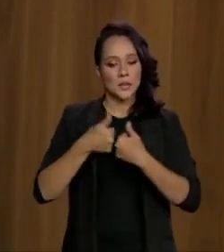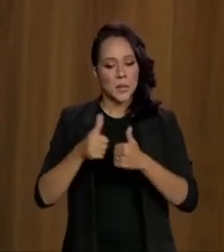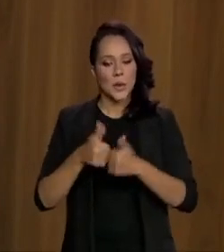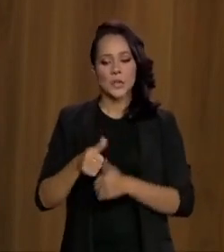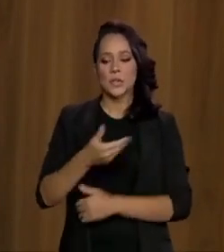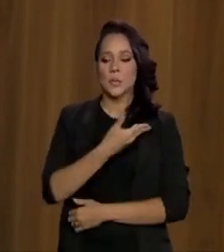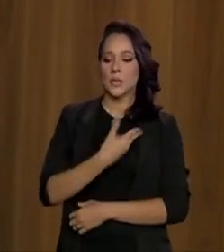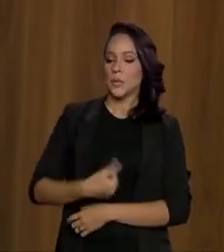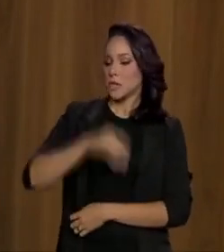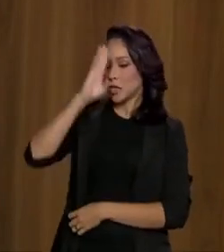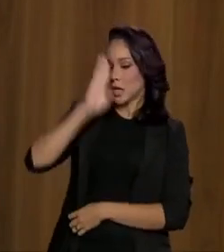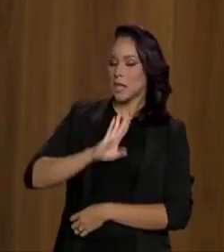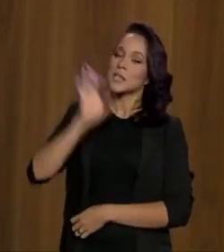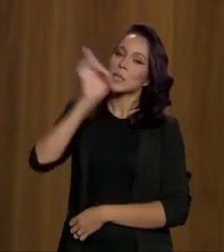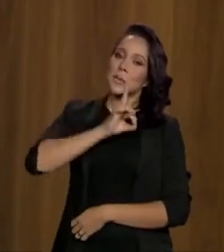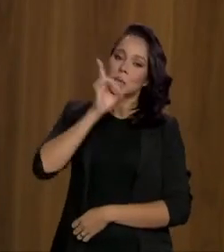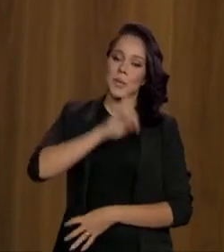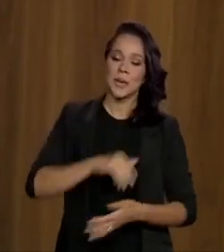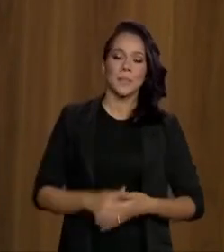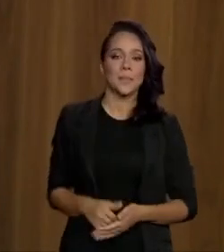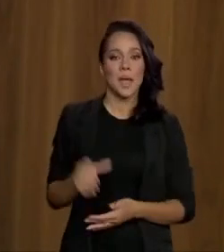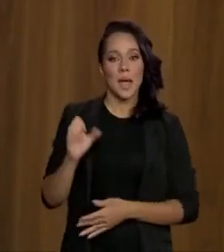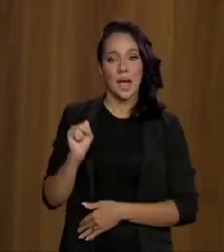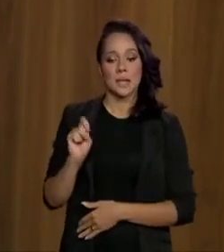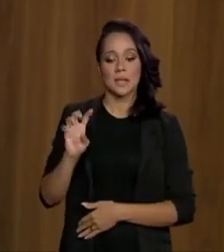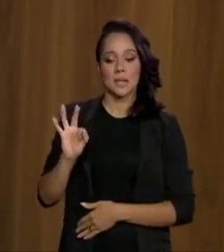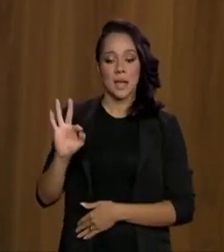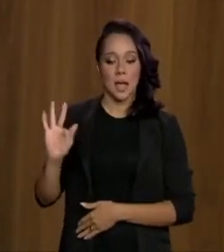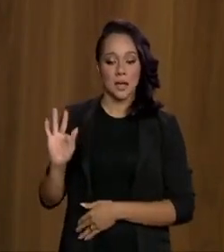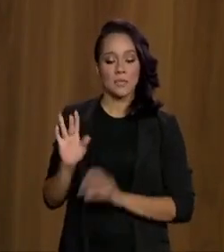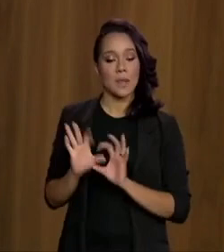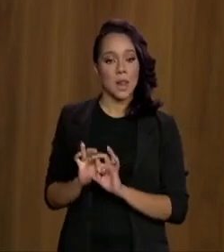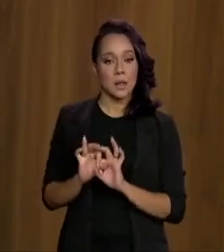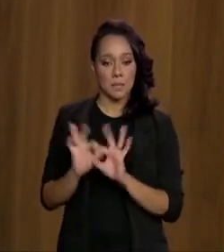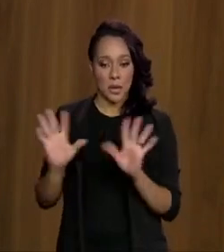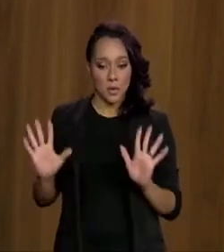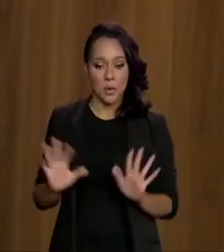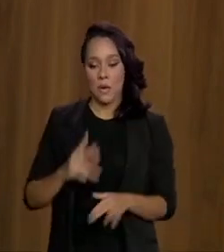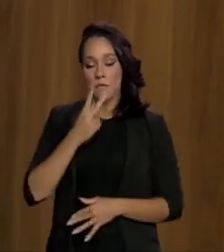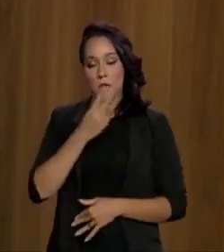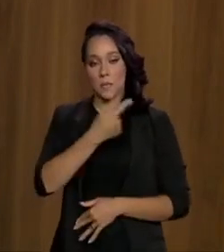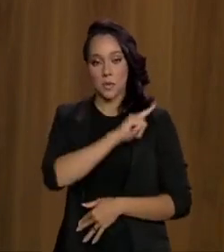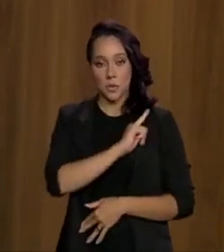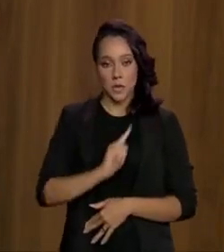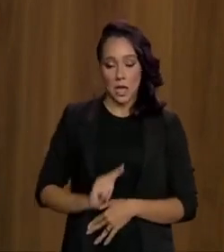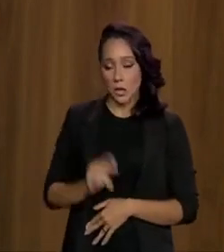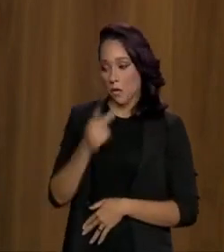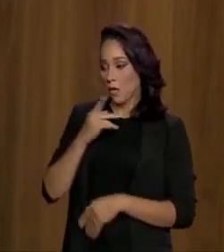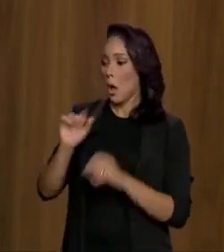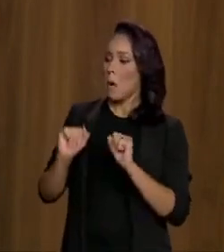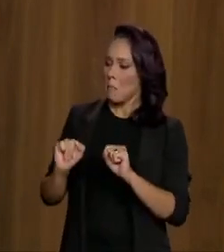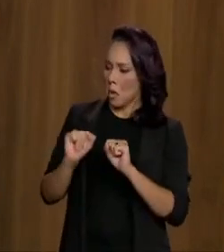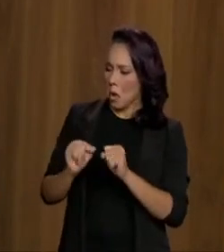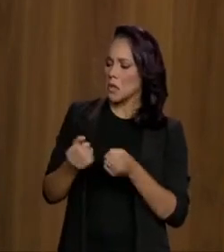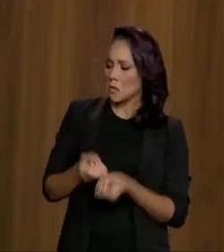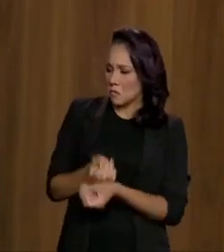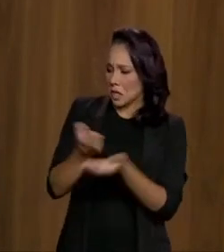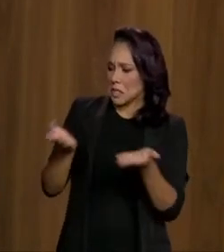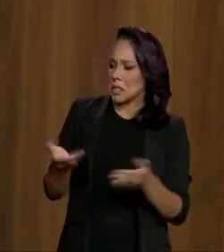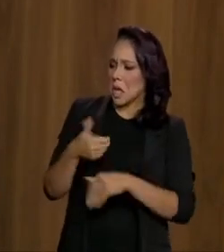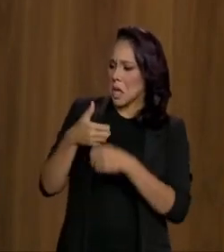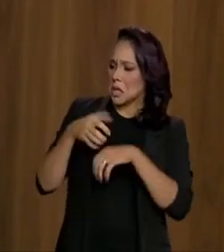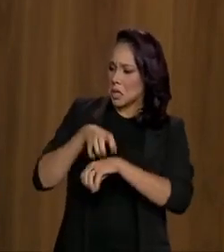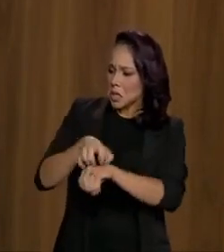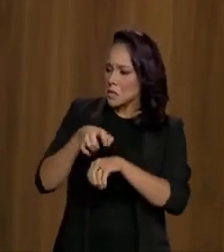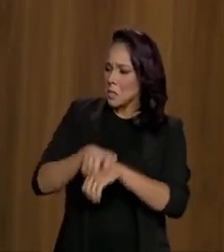público gratuito no domingo. O Supremo Tribunal Federal liberou, disse para os governadores, olha, vocês podem oferecer esse transporte de graça que